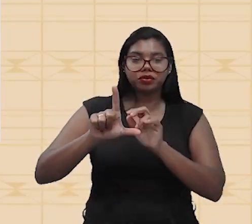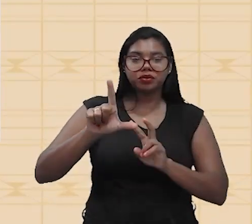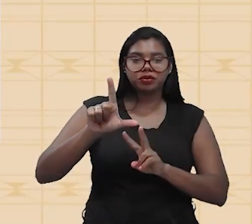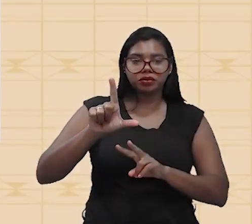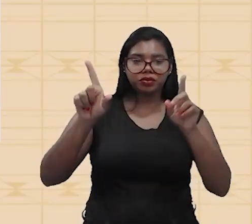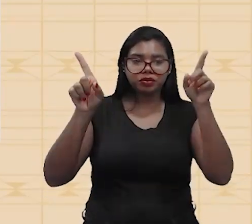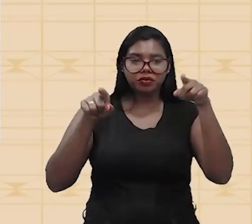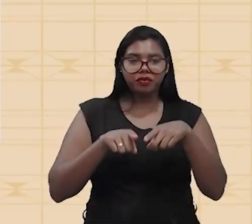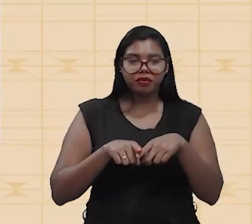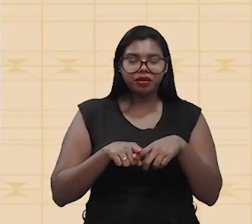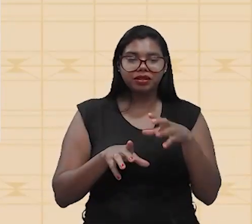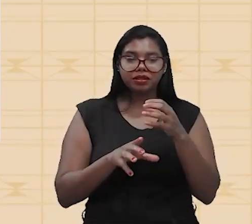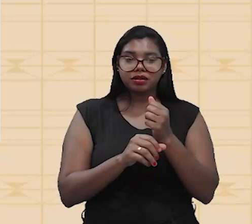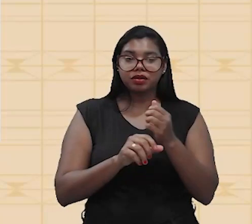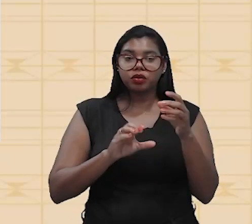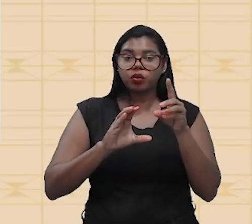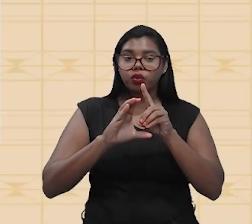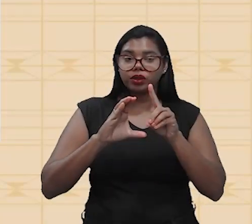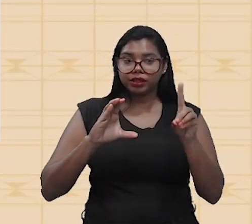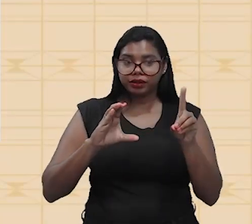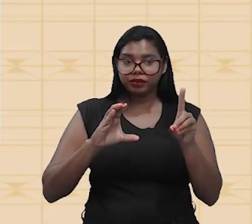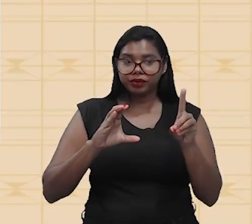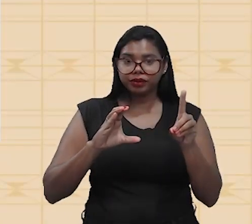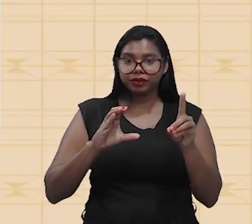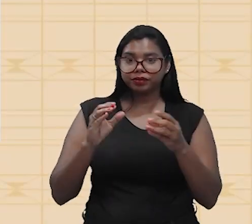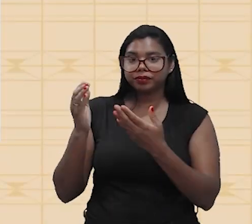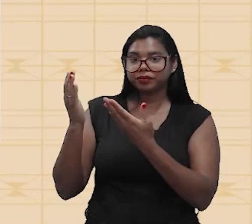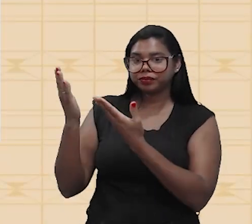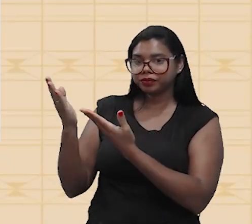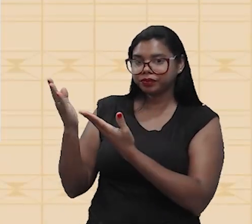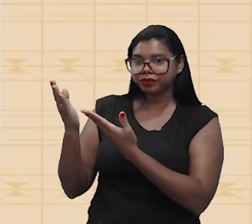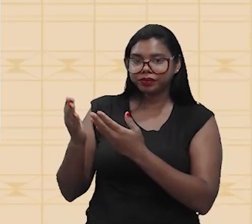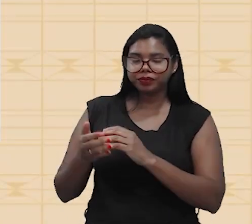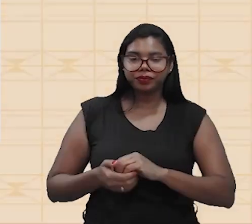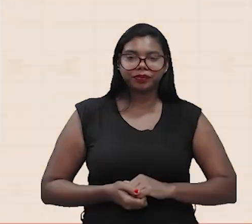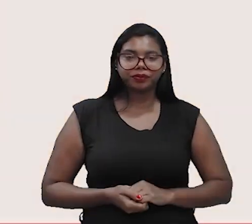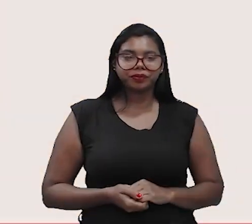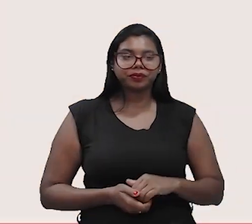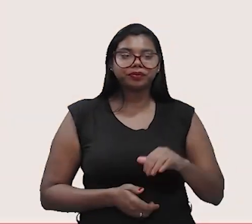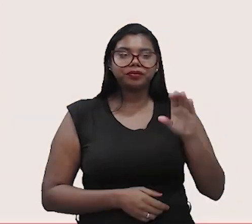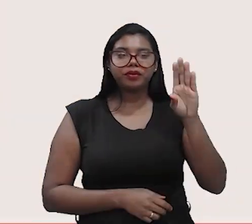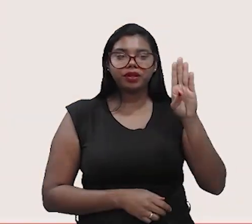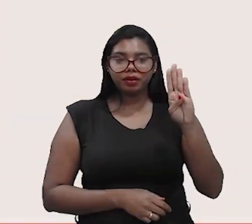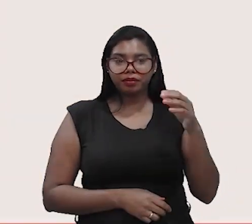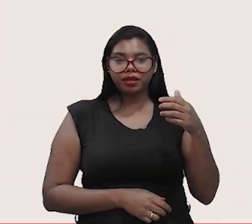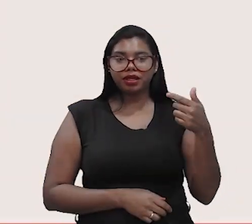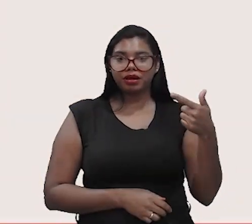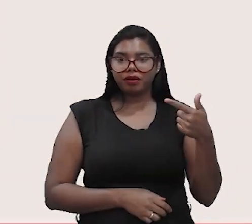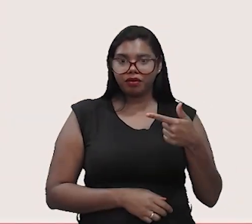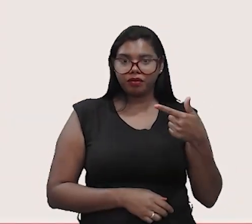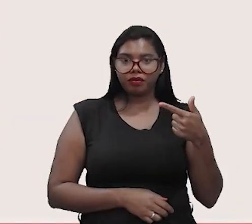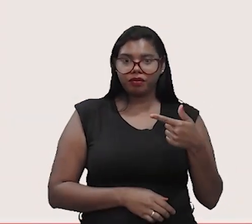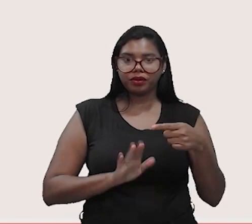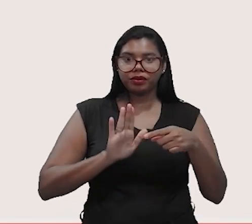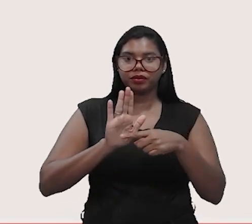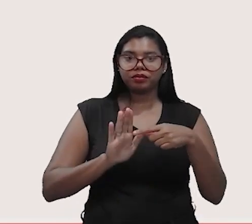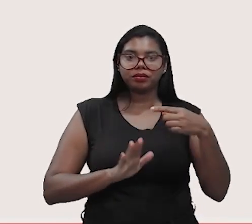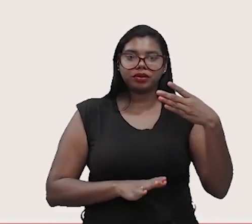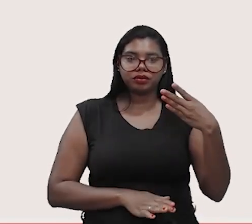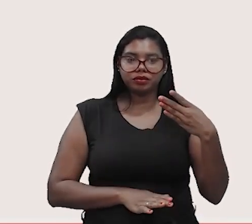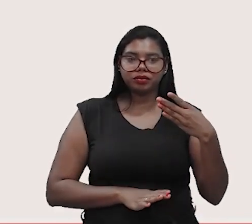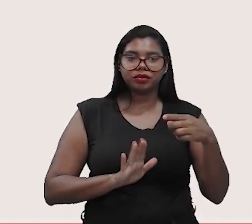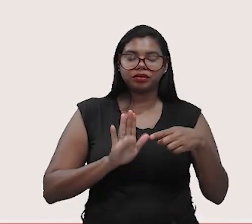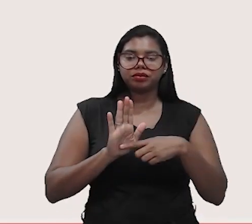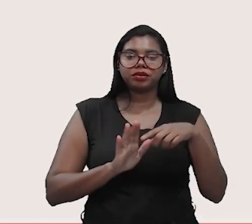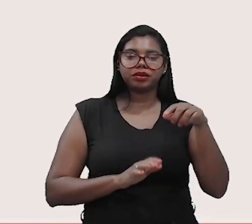calcular o delta. O delta é b ao quadrado menos 4 vezes a vezes c.